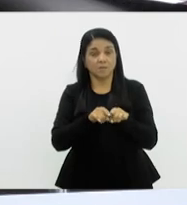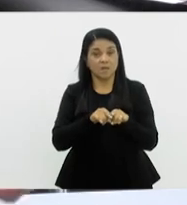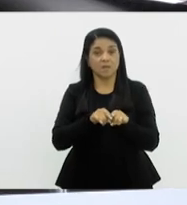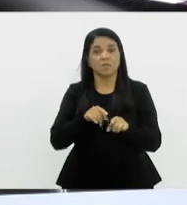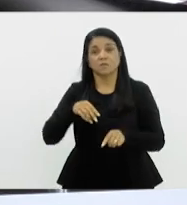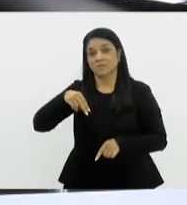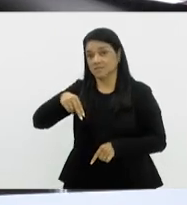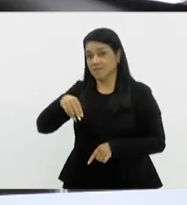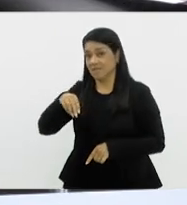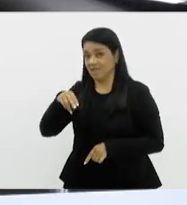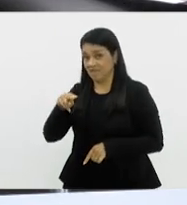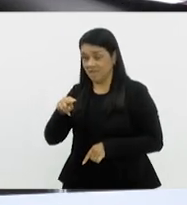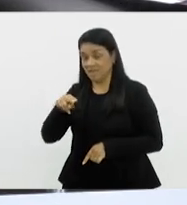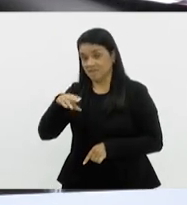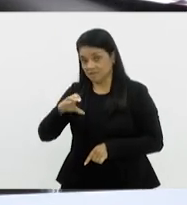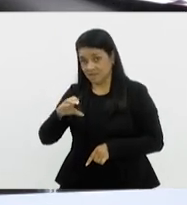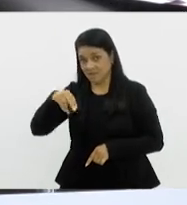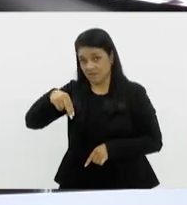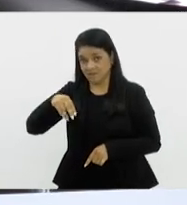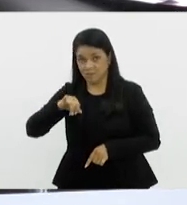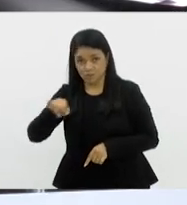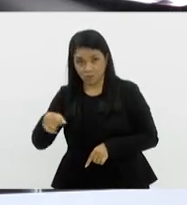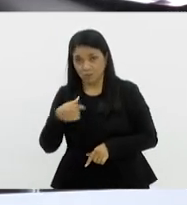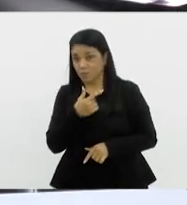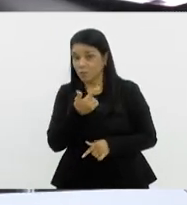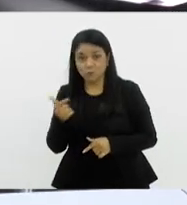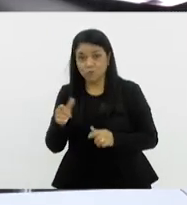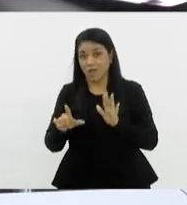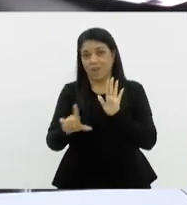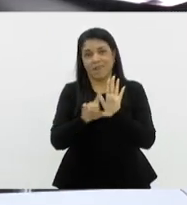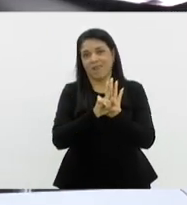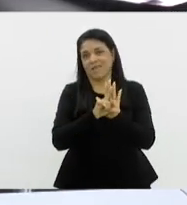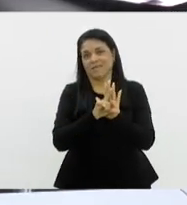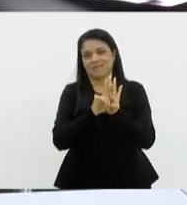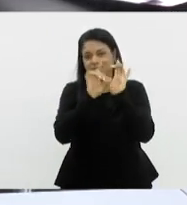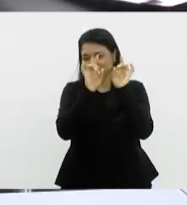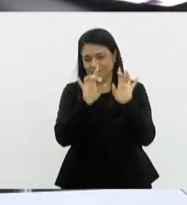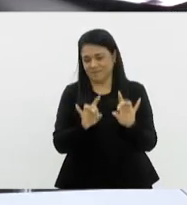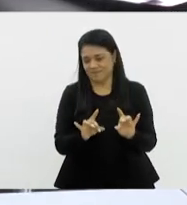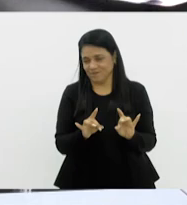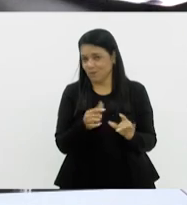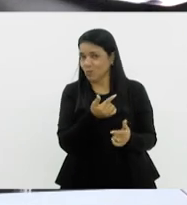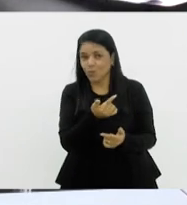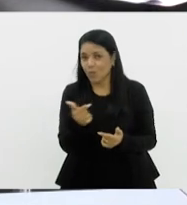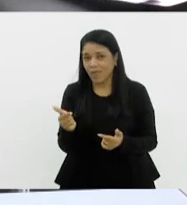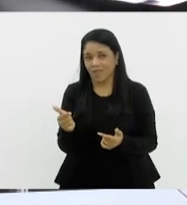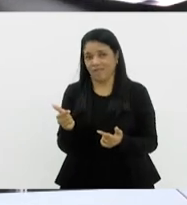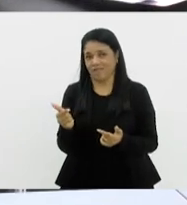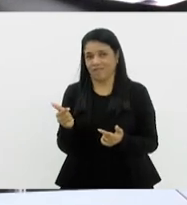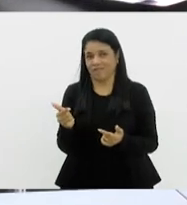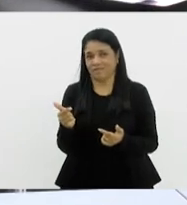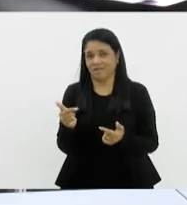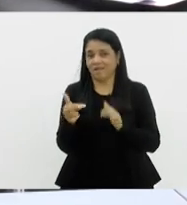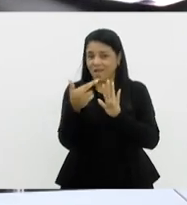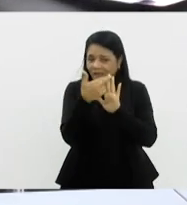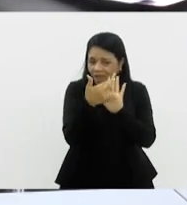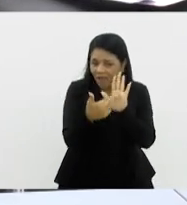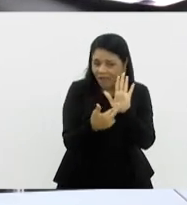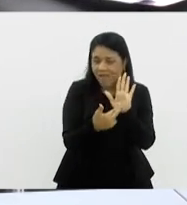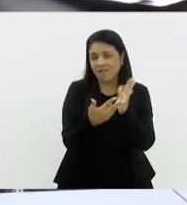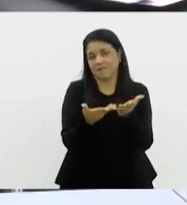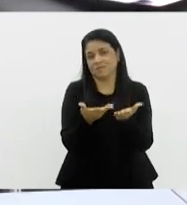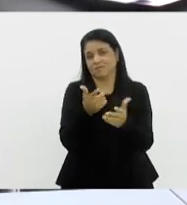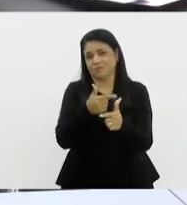deu pela ausência de uma legislação específica, não é? que regre essas